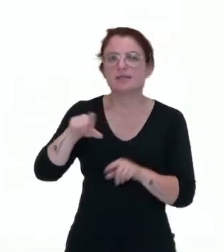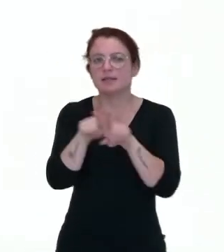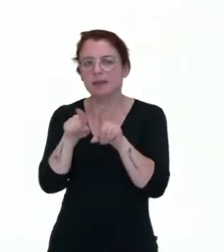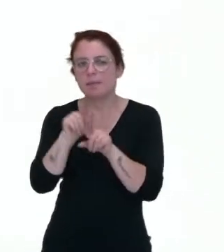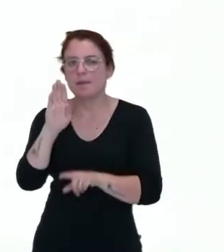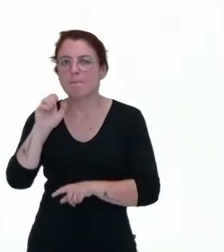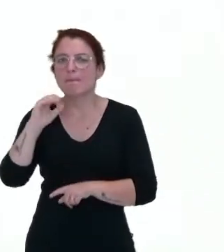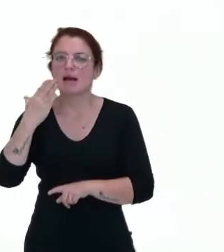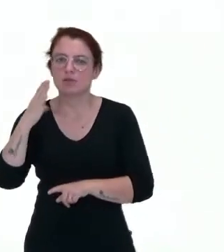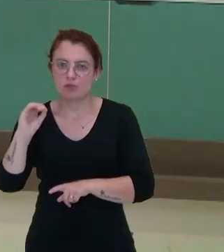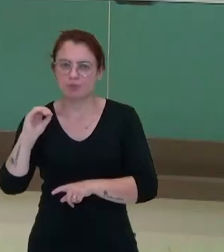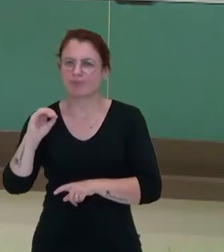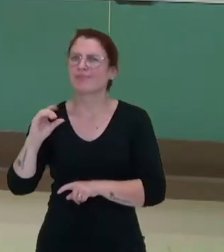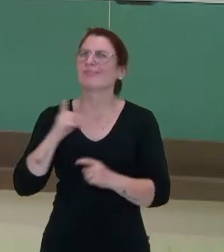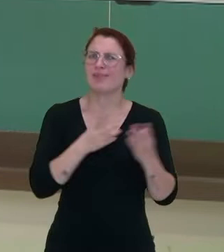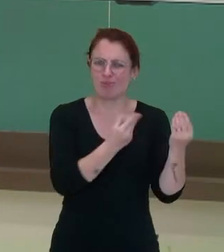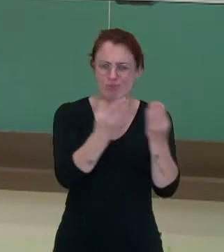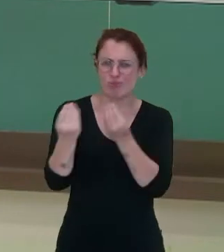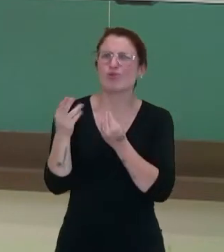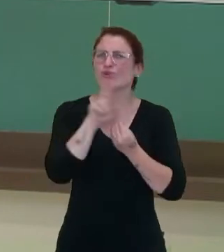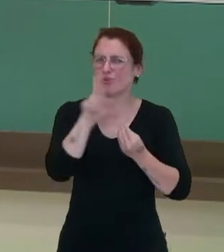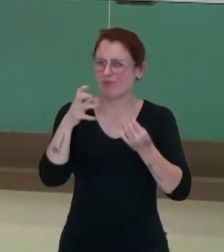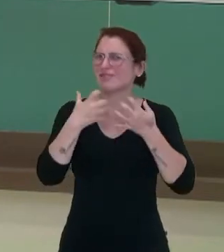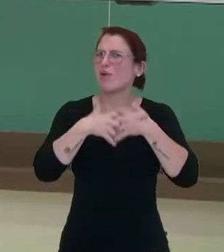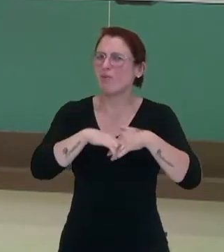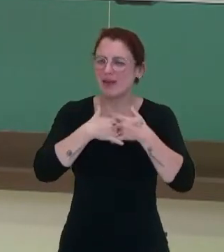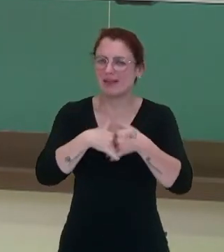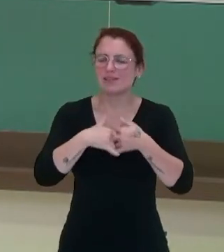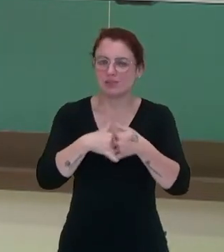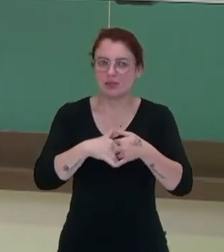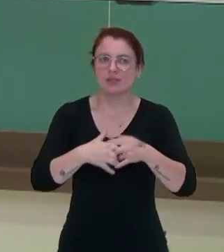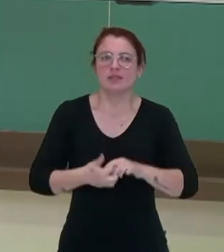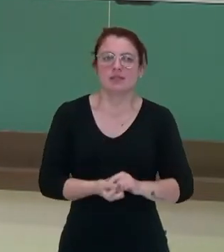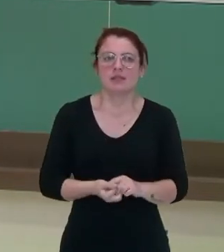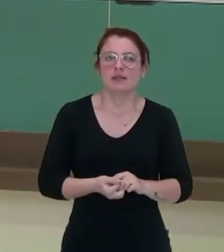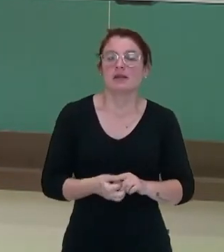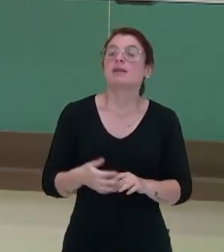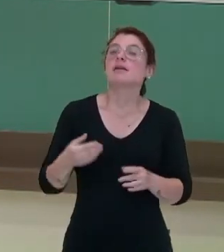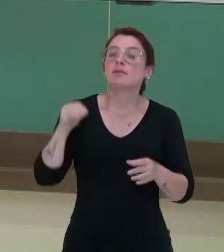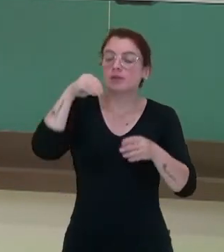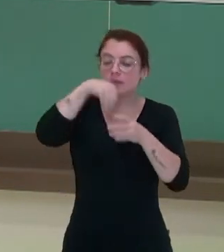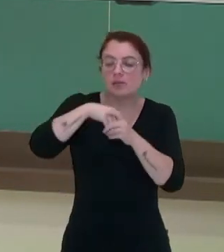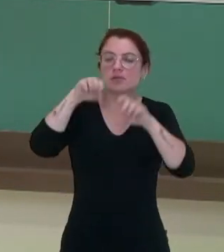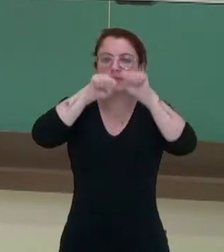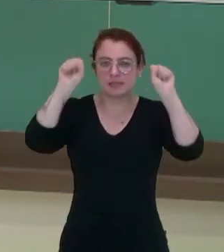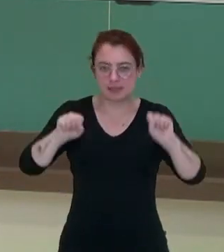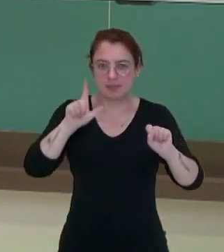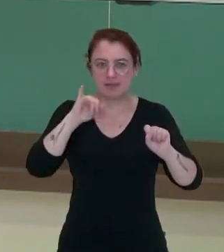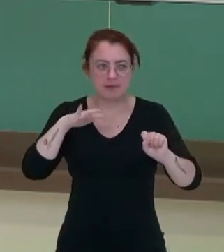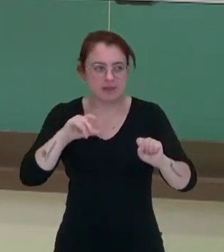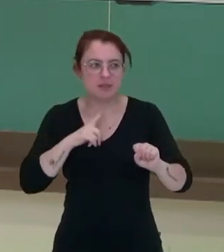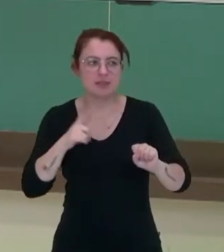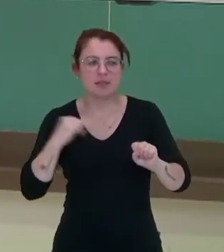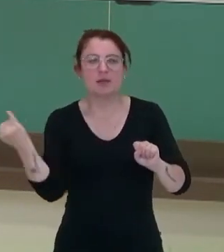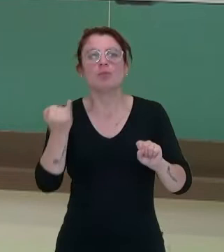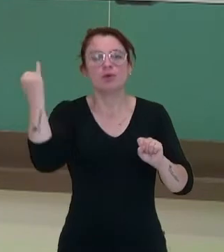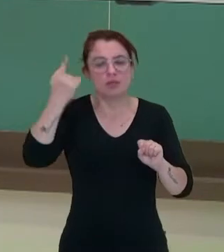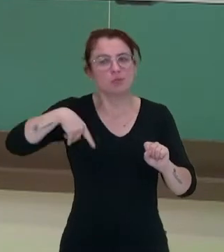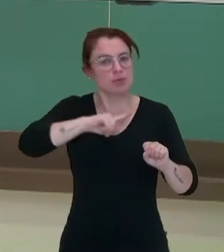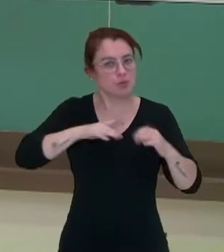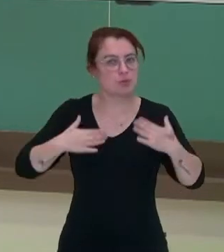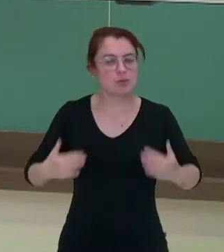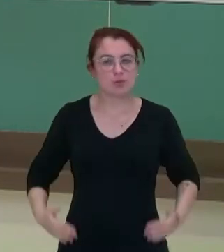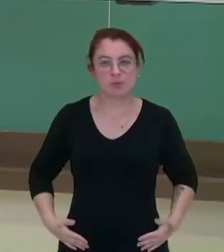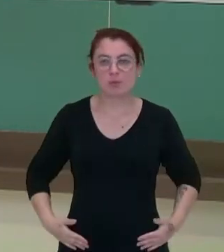é muito nome, é complexo, é verdade. Então, o sistema linfático é um sistema muito importante do nosso corpo, mas